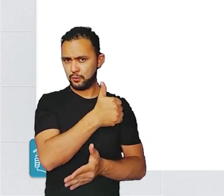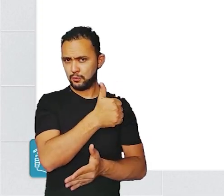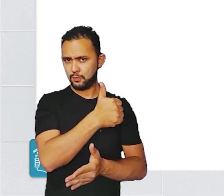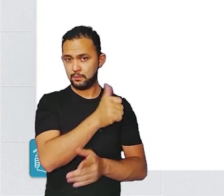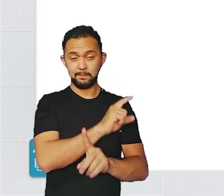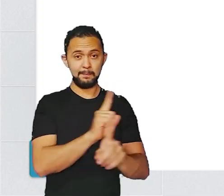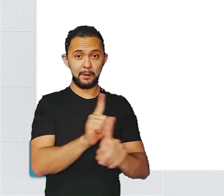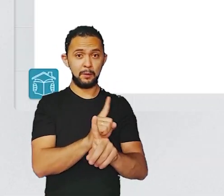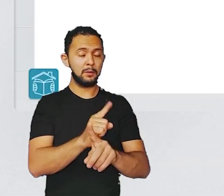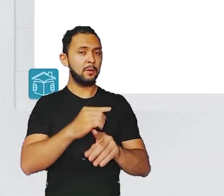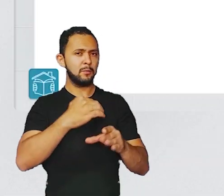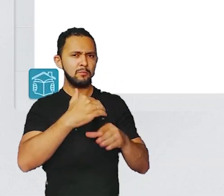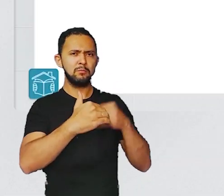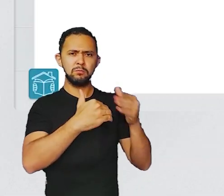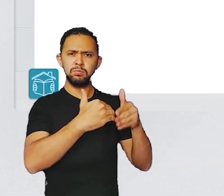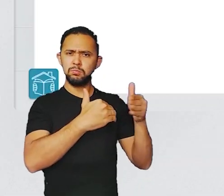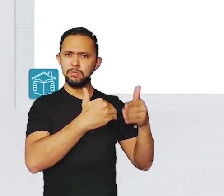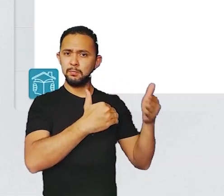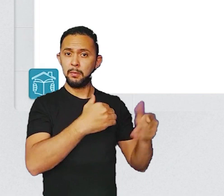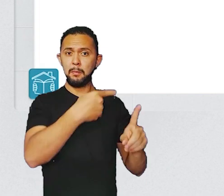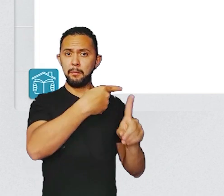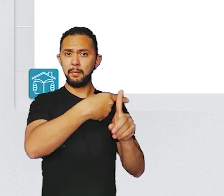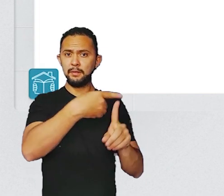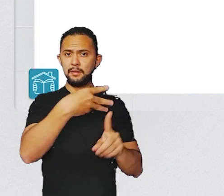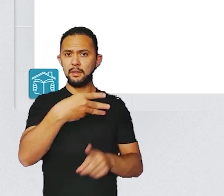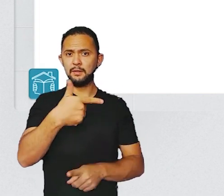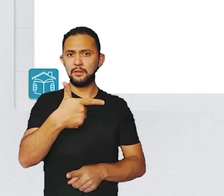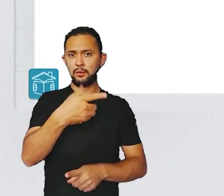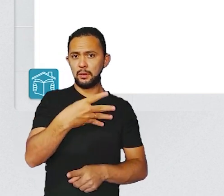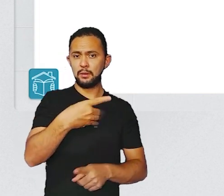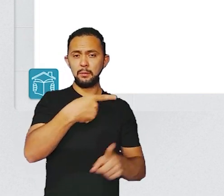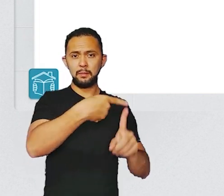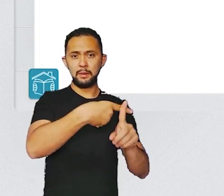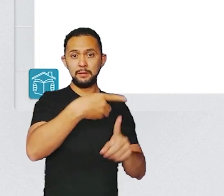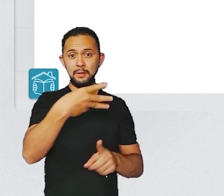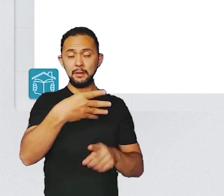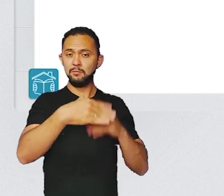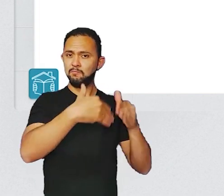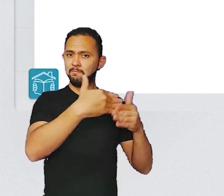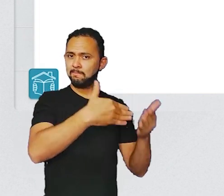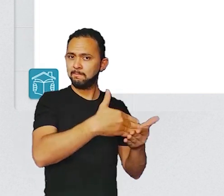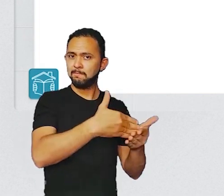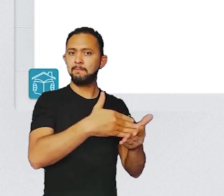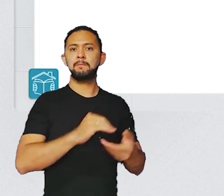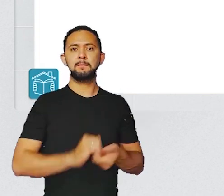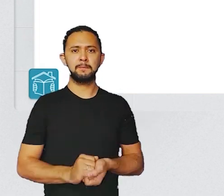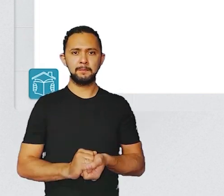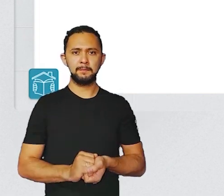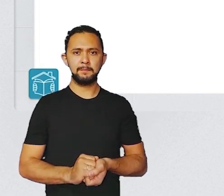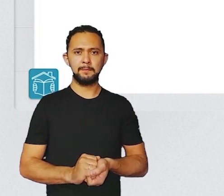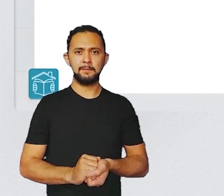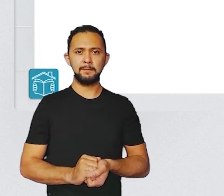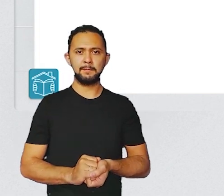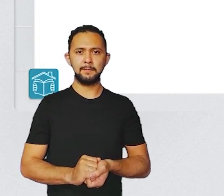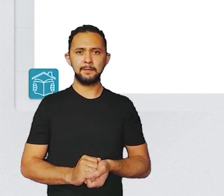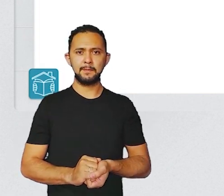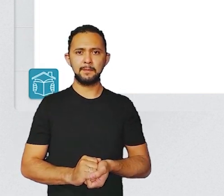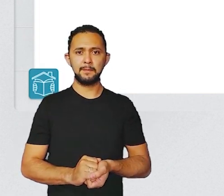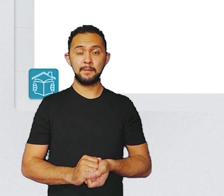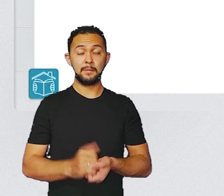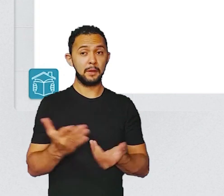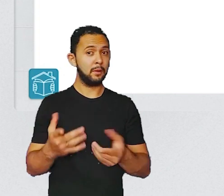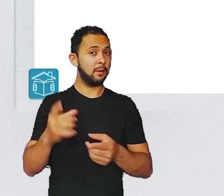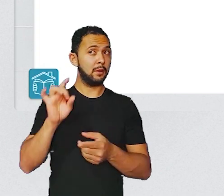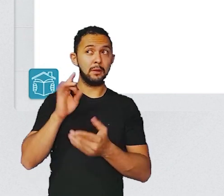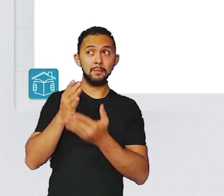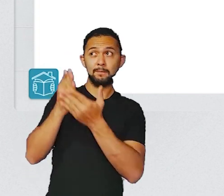não. 21 mais 3, 24, mais 3, 27 e assim sucessivamente. Beleza? Esses